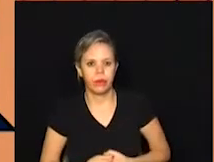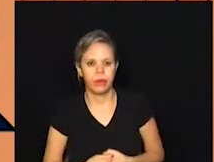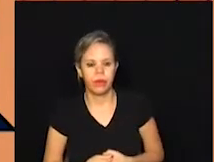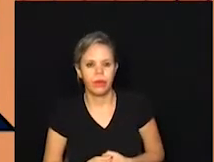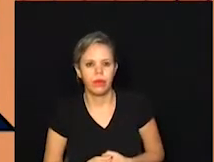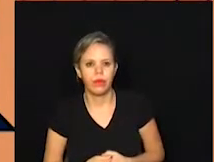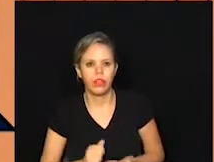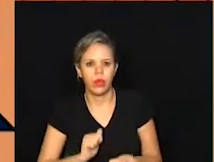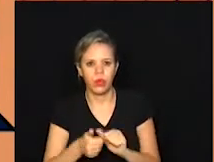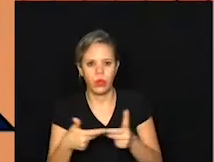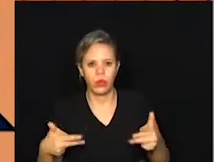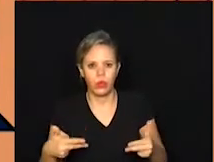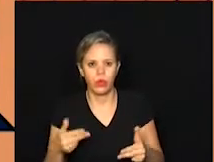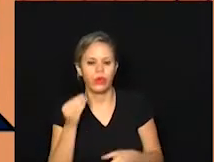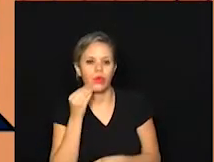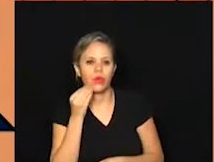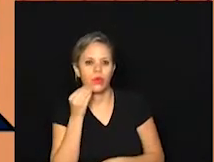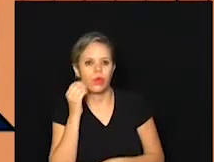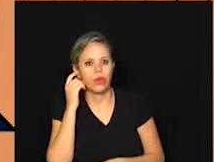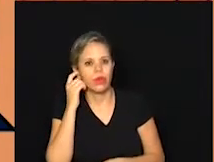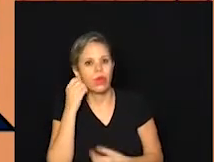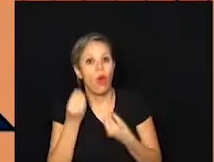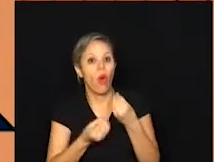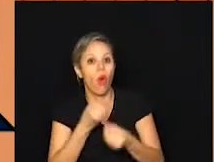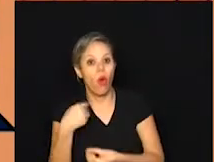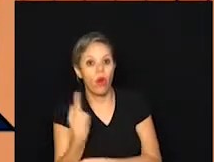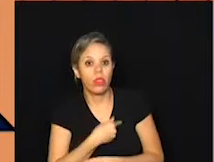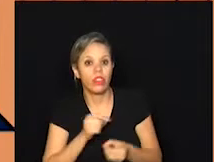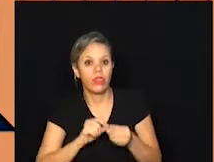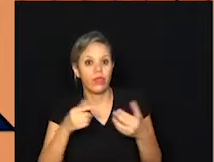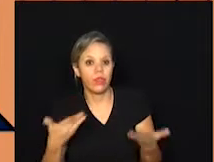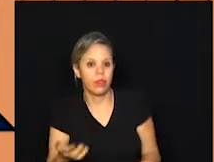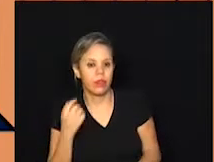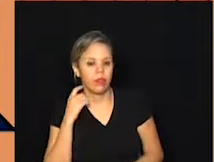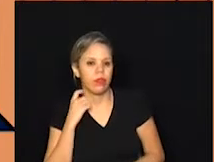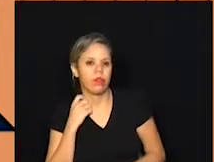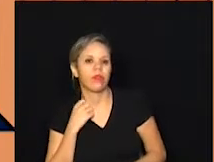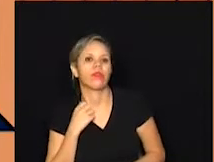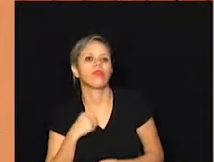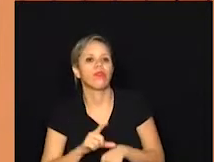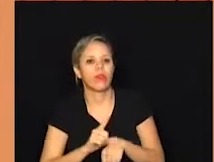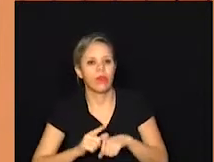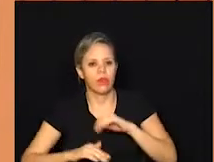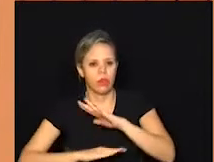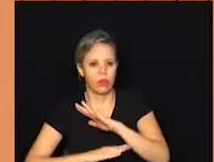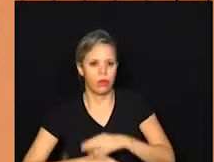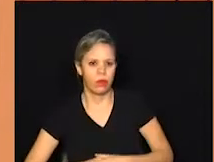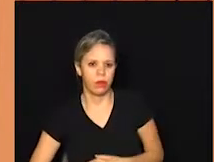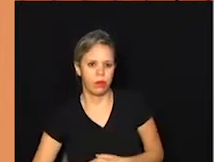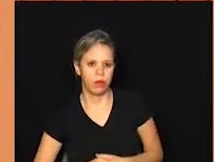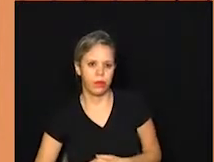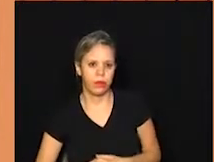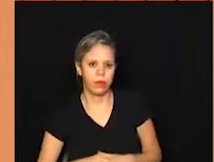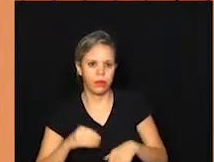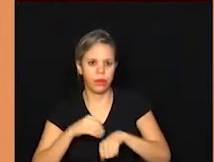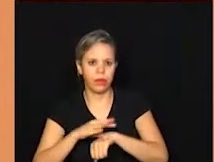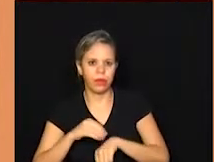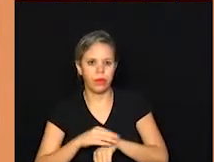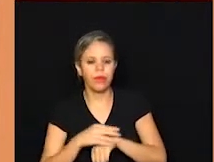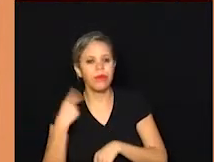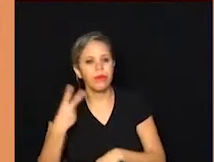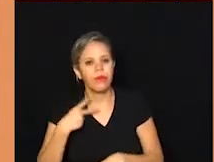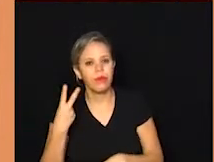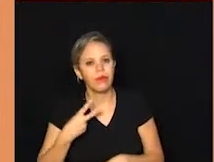do esporte, das oportunidades, de como que a gente faz isso através do Legislativo. Agora eu vou passar para a